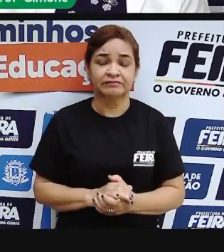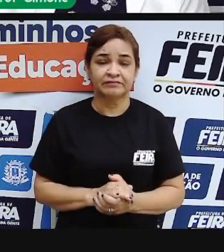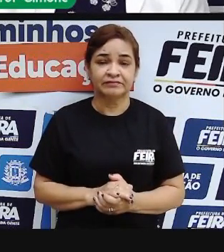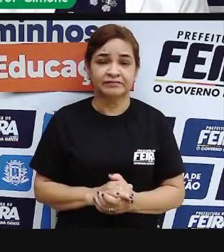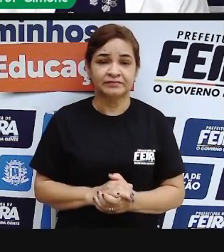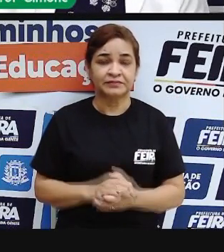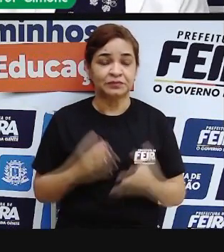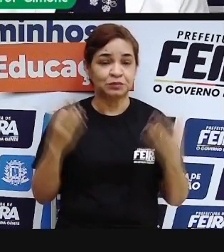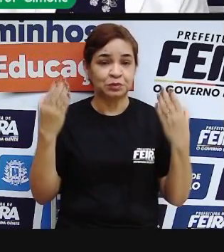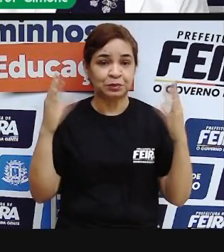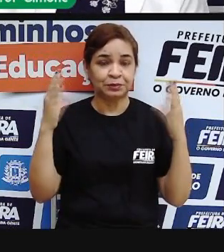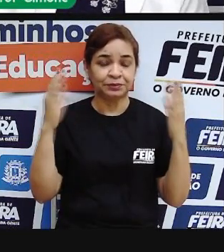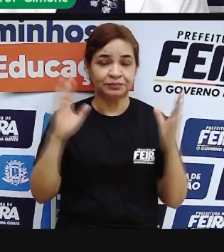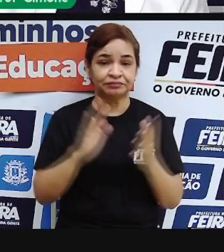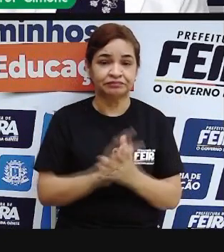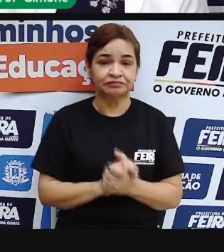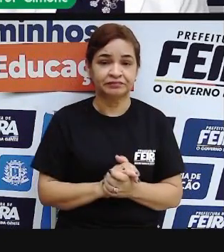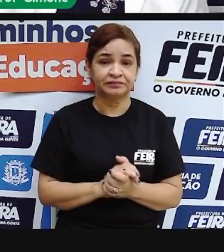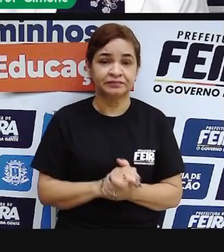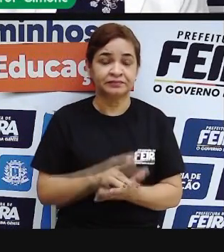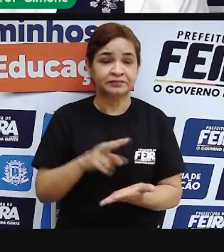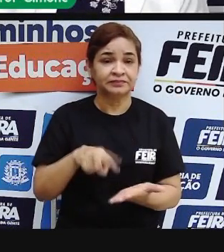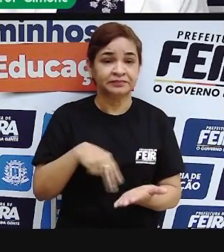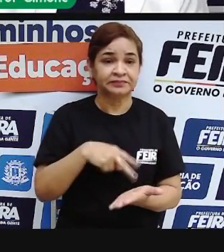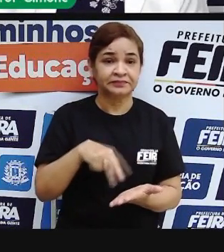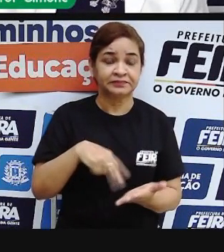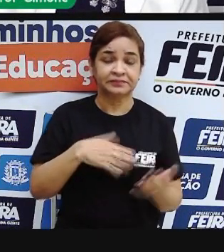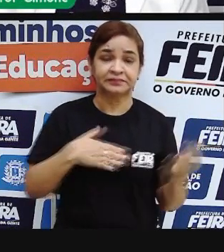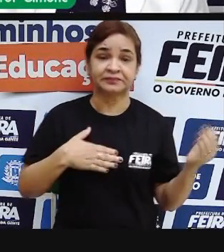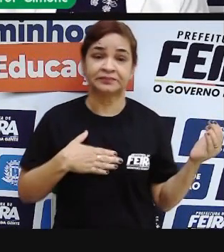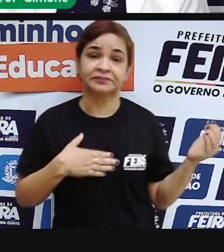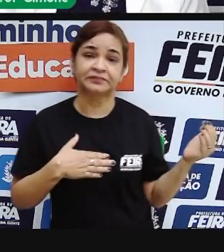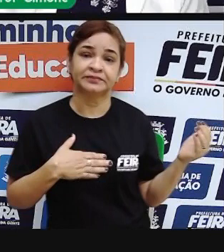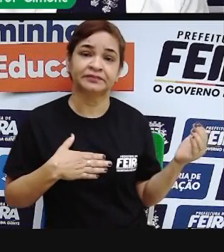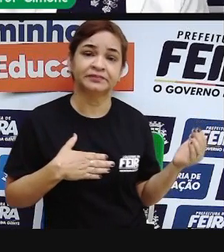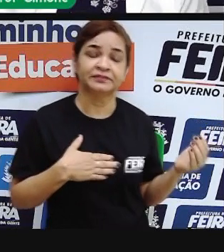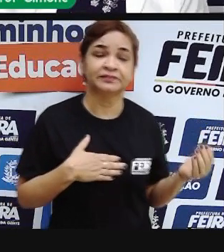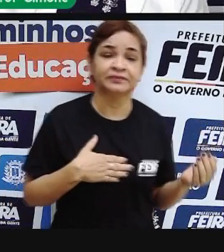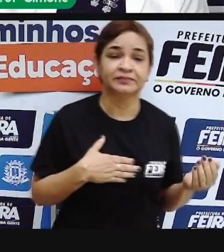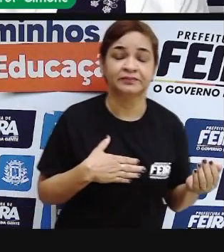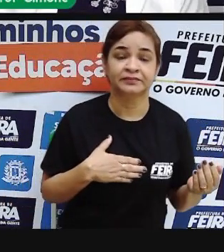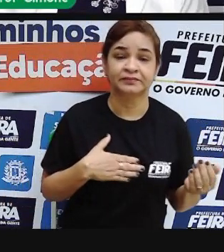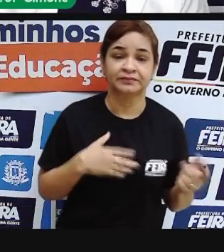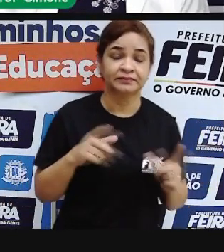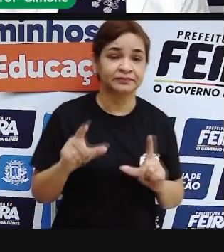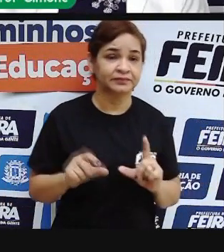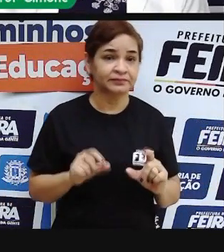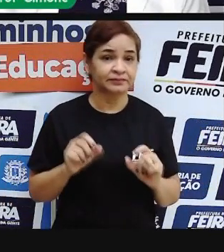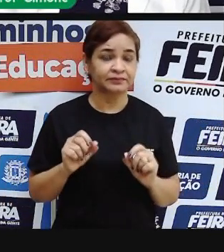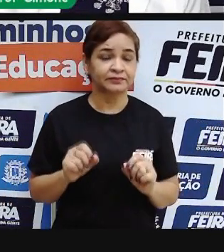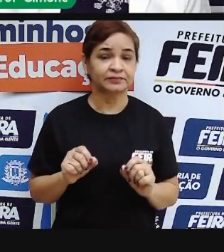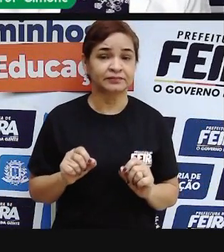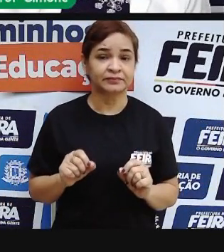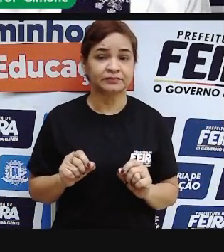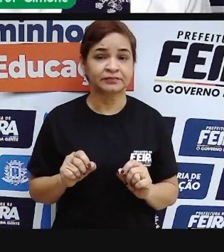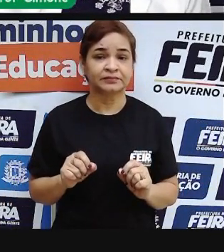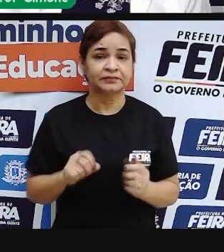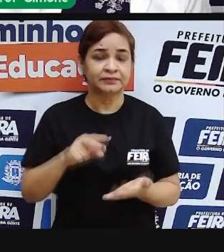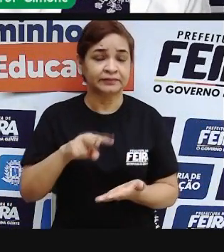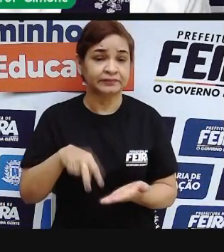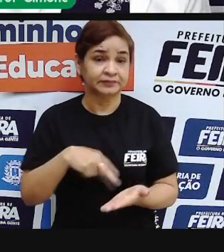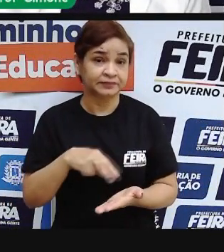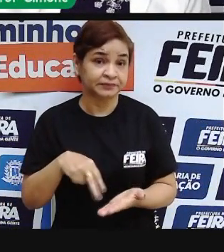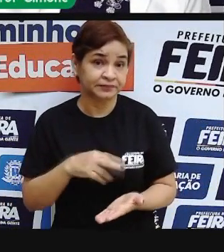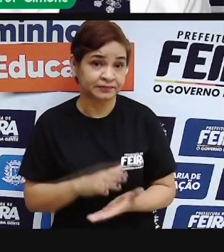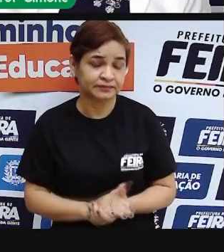festas juninas, ouve-se e dança-se forró. A quadrilha junina é, todavia, a dança típica da